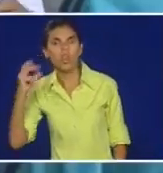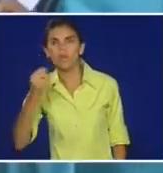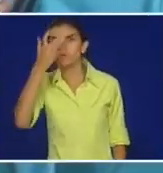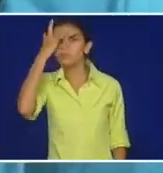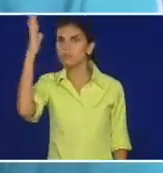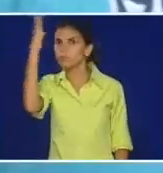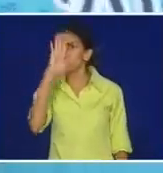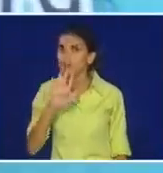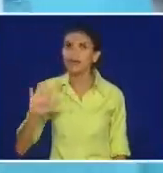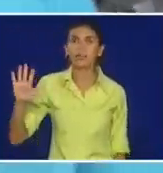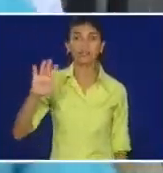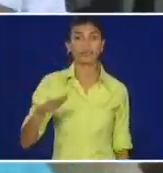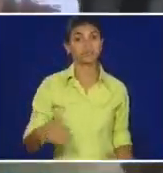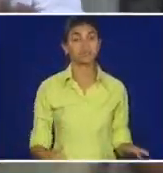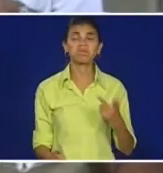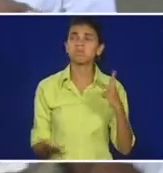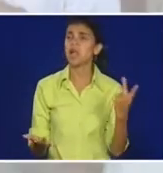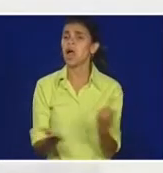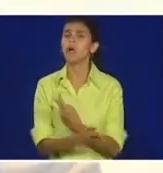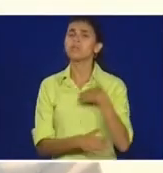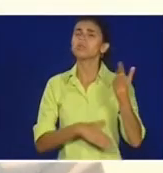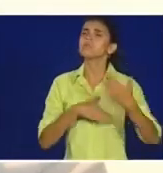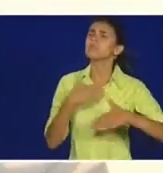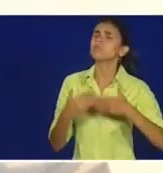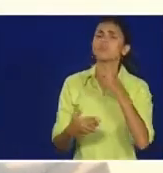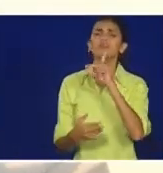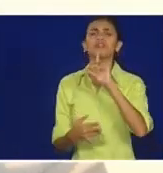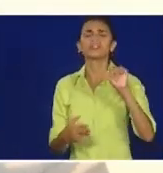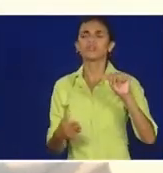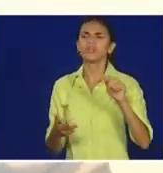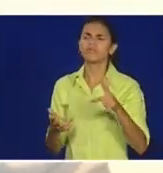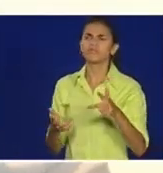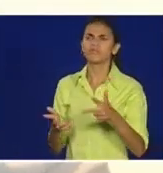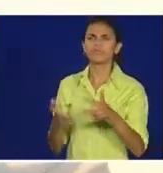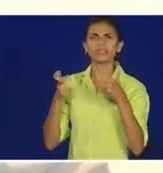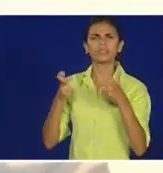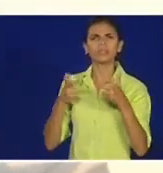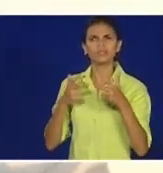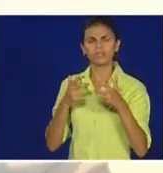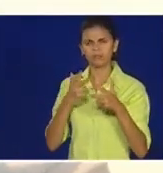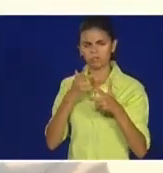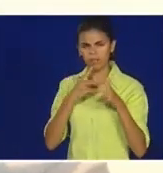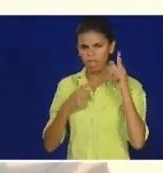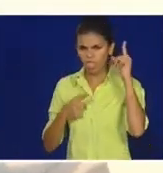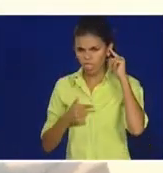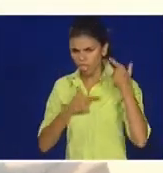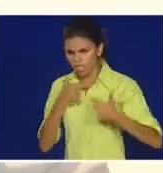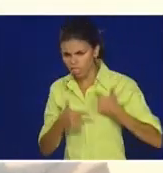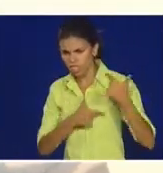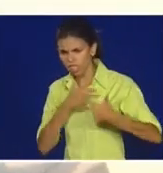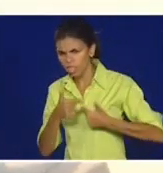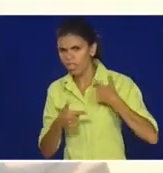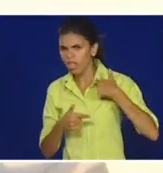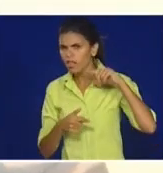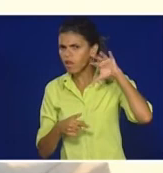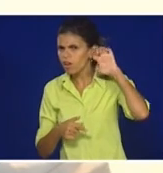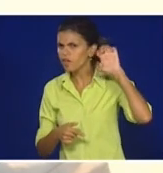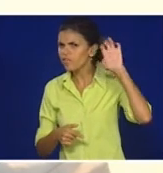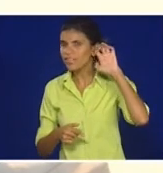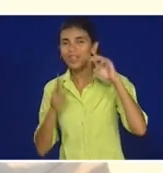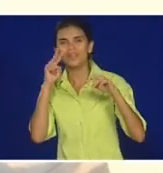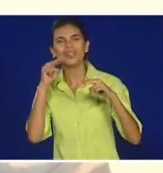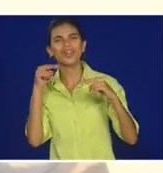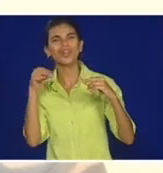aproximadamente 10 milhões de pessoas no Brasil. Um belo dia a gente percebe que não está ouvindo direito